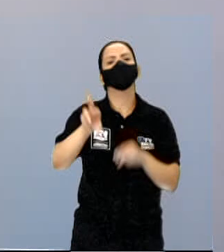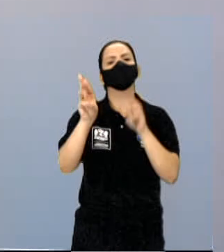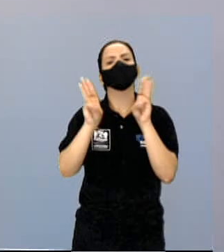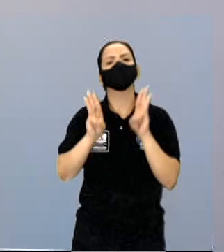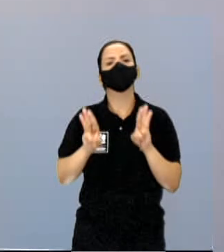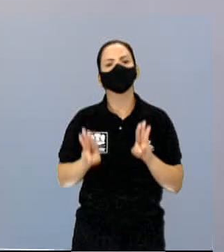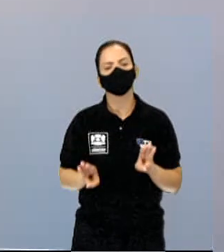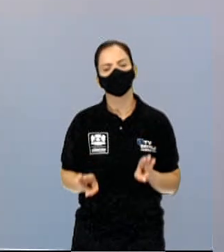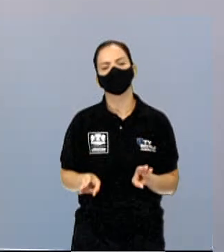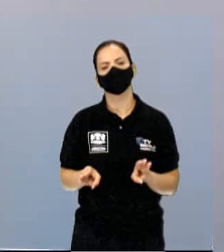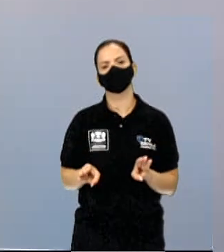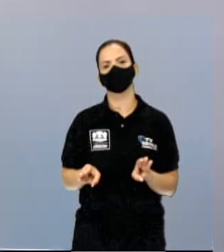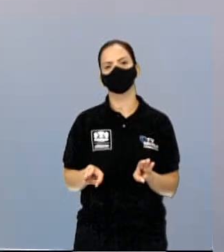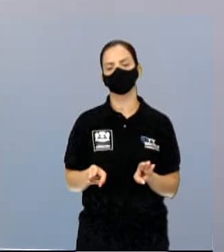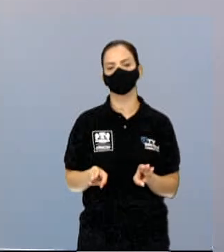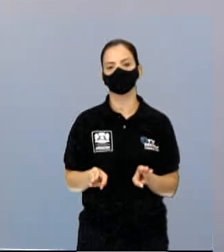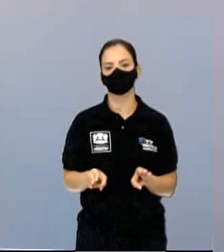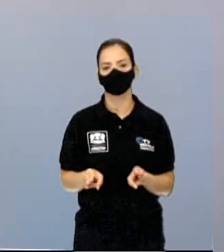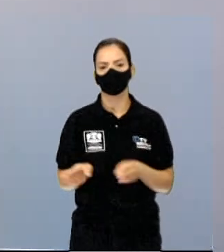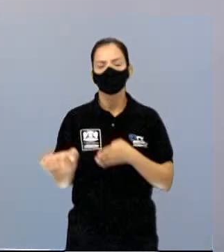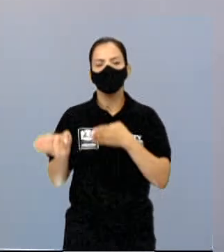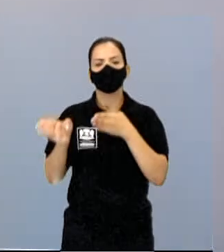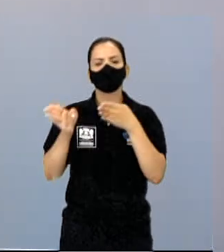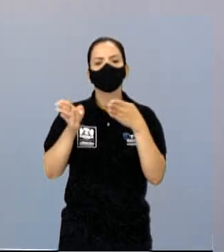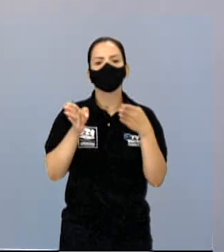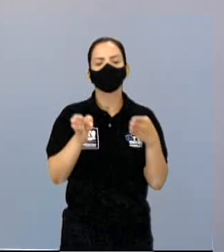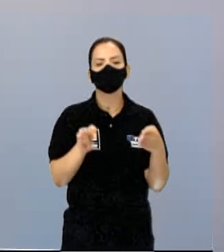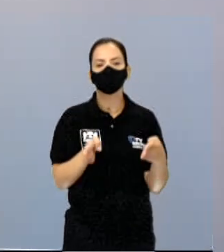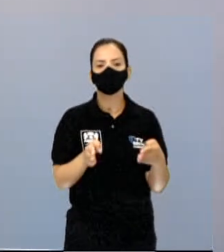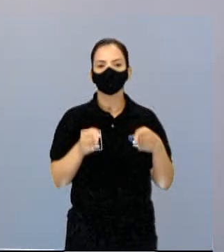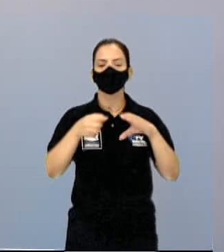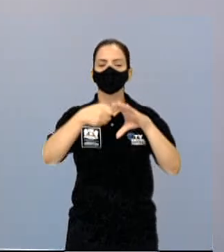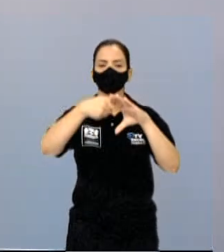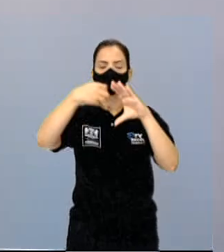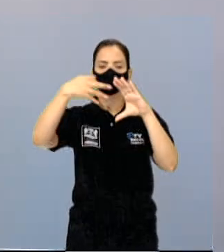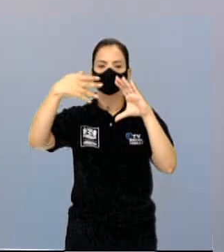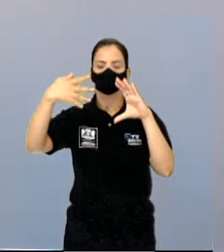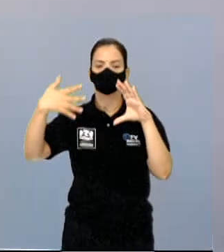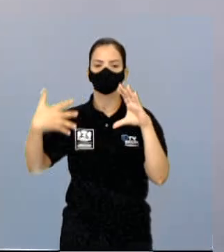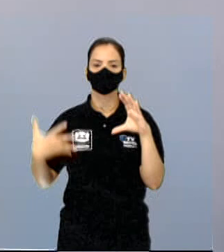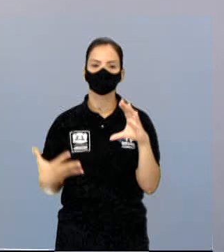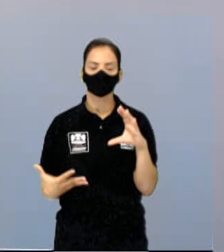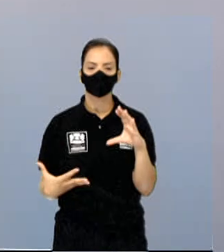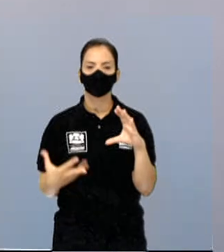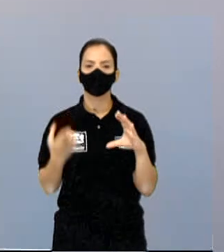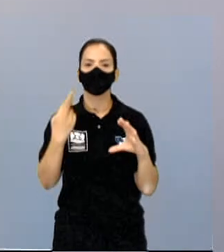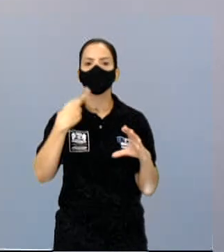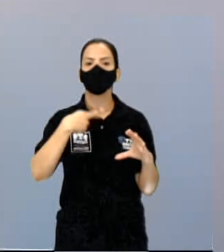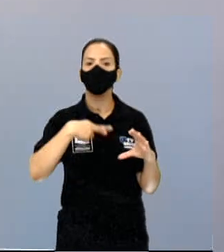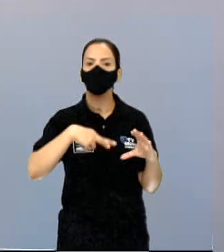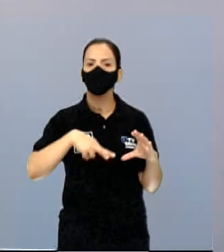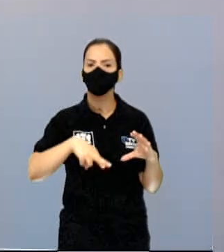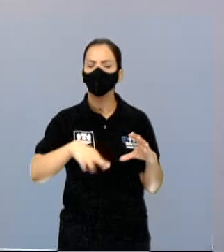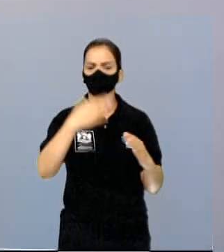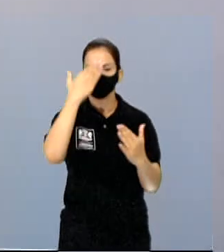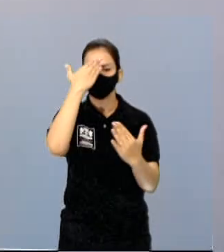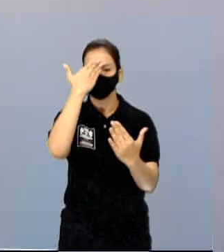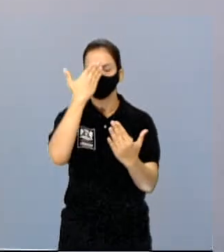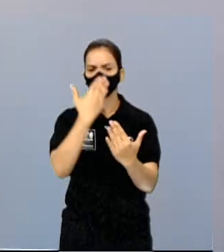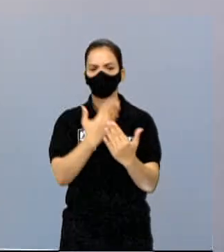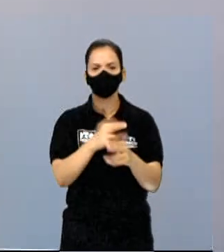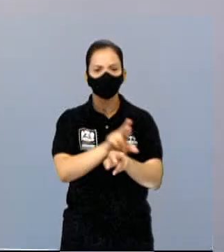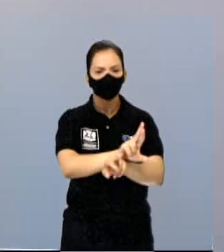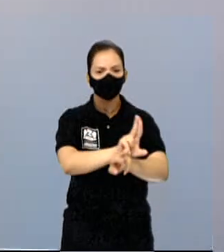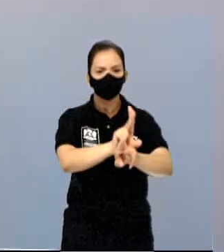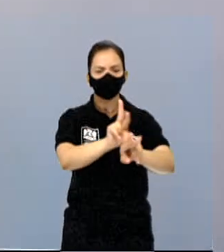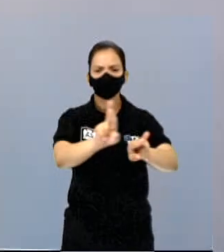naquele período, né? Aquele período era caracterizado por a gente ter uma religião politeísta, que não